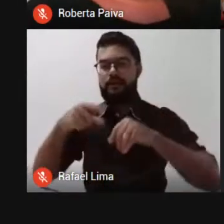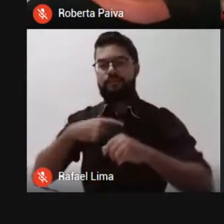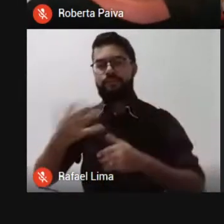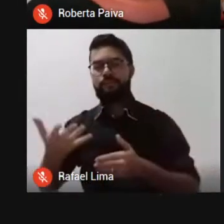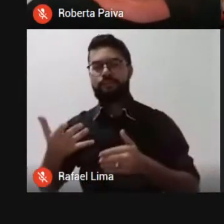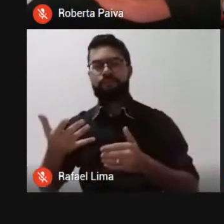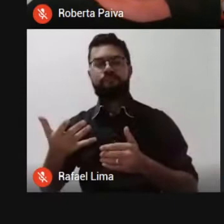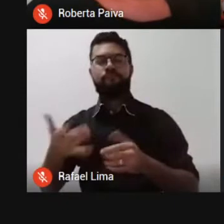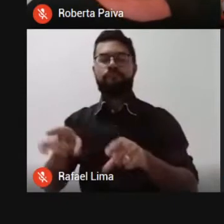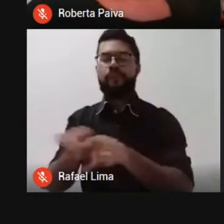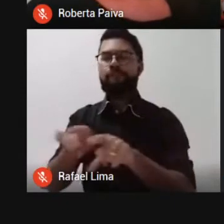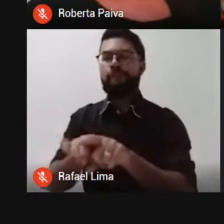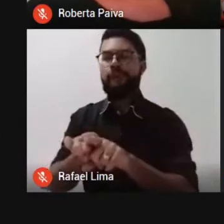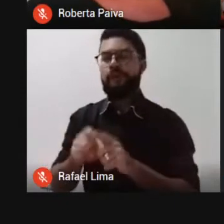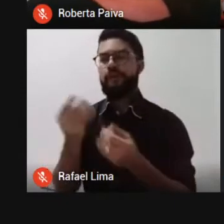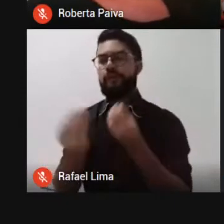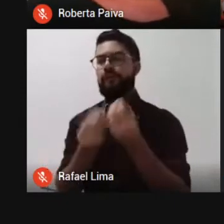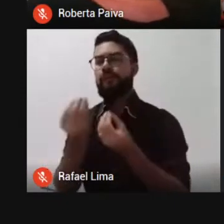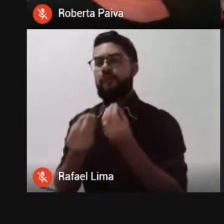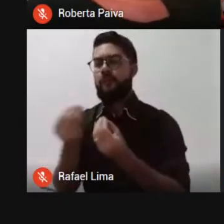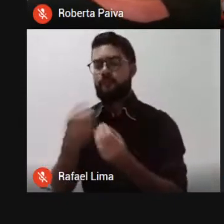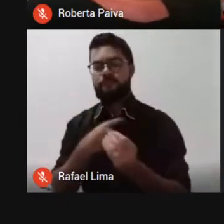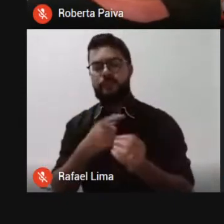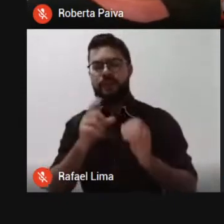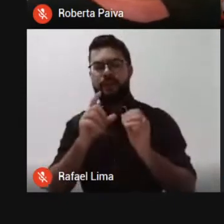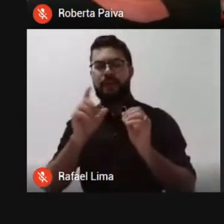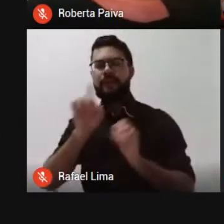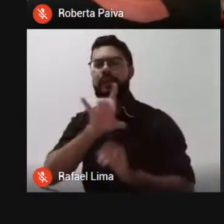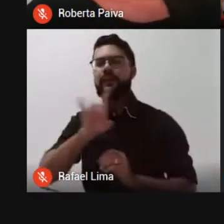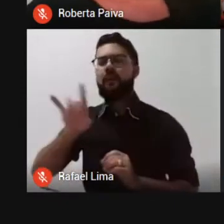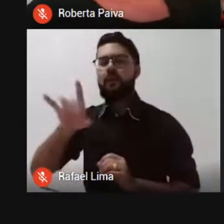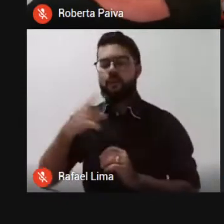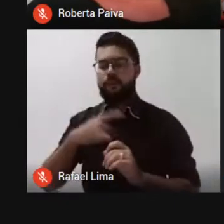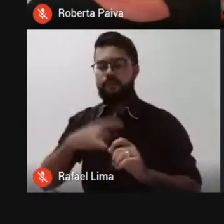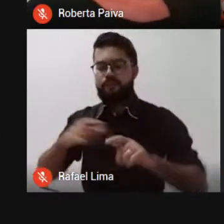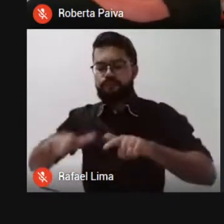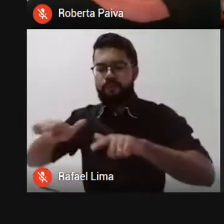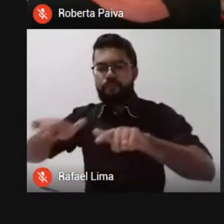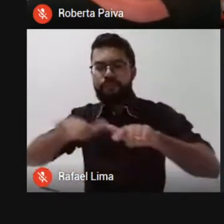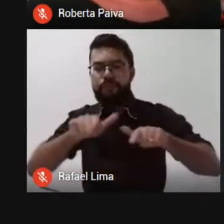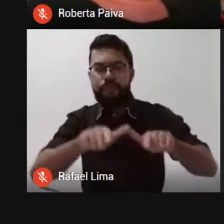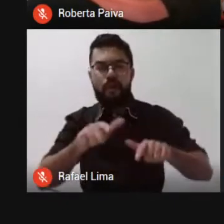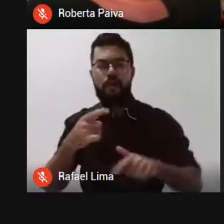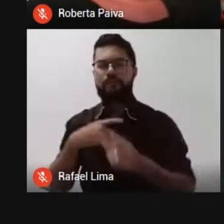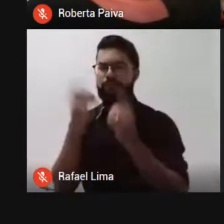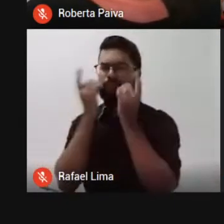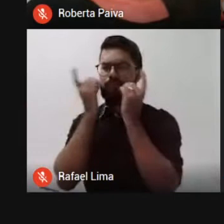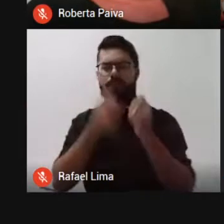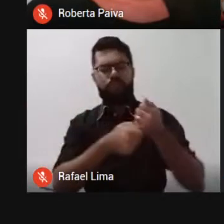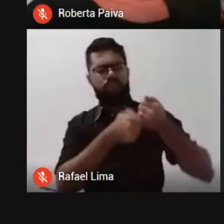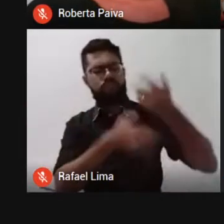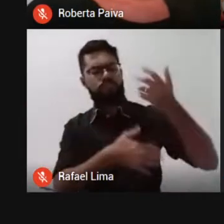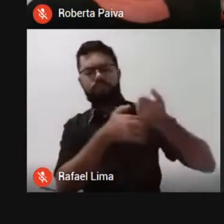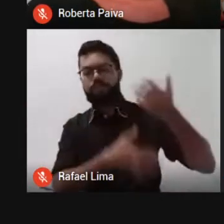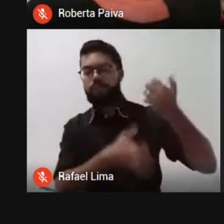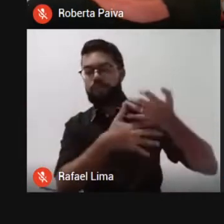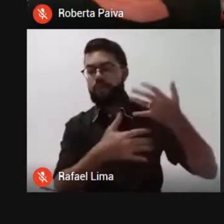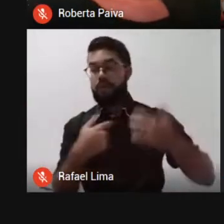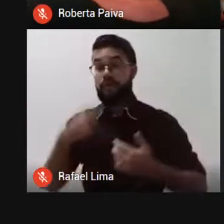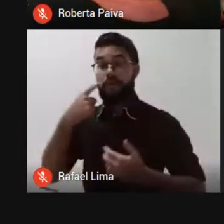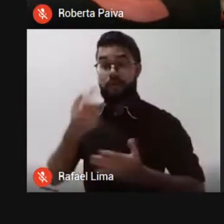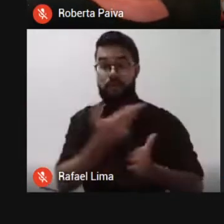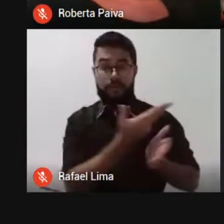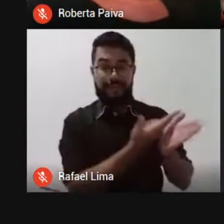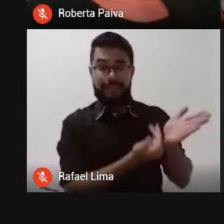a área dos pavimentos, de cada uma dessas lâminas, né? Então, você vê que a gente tem aí um desenho geométrico extremamente simples, olha